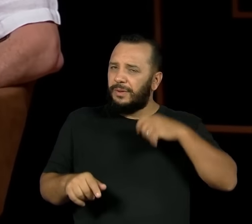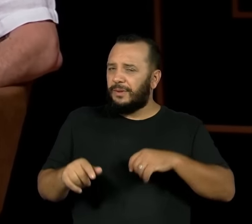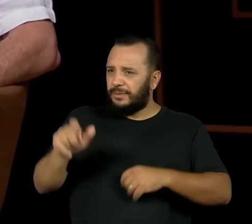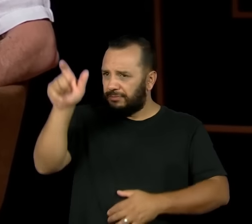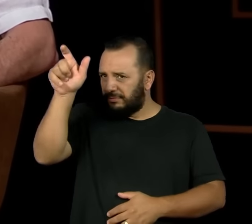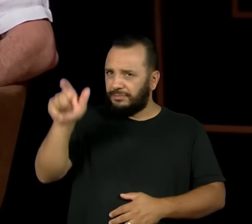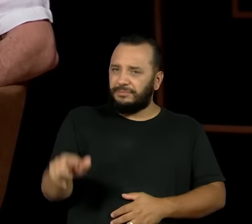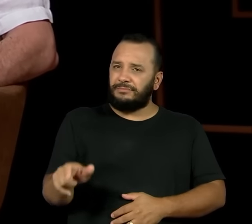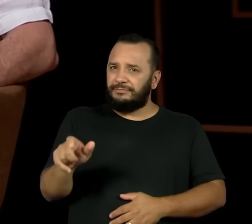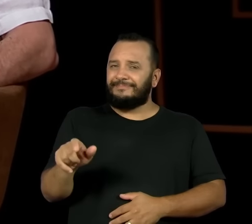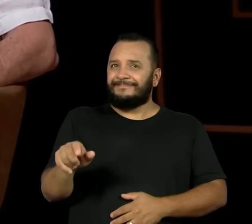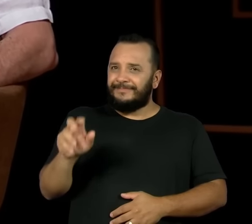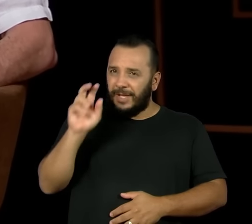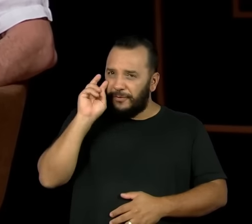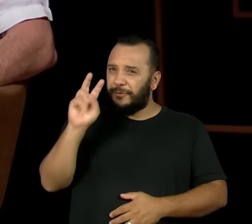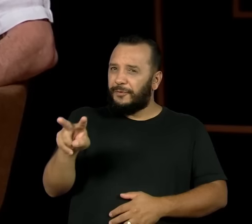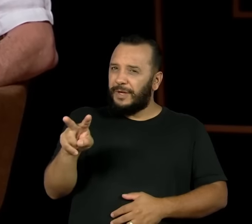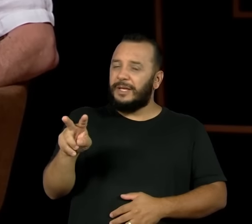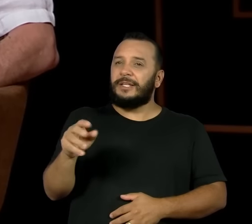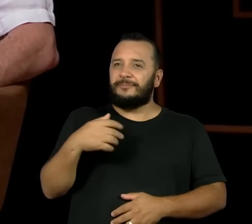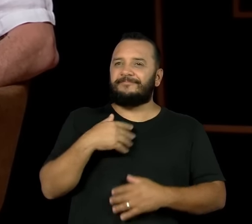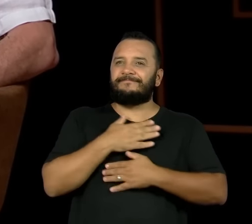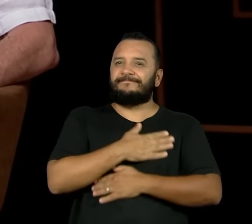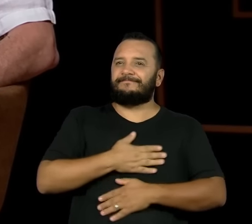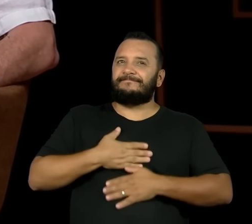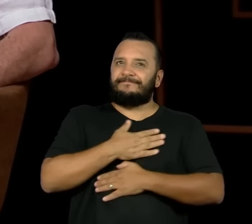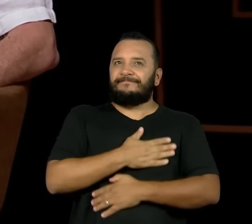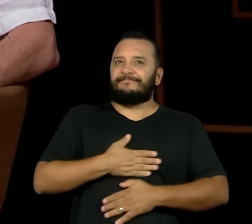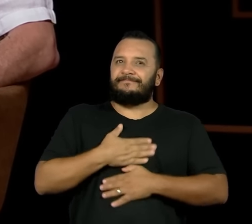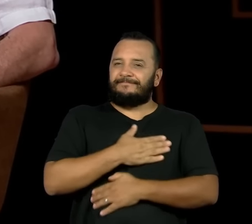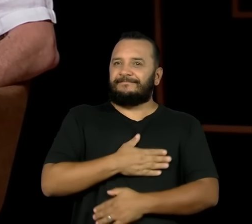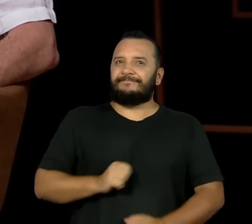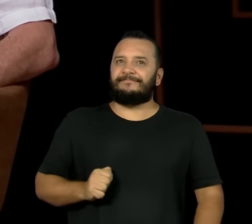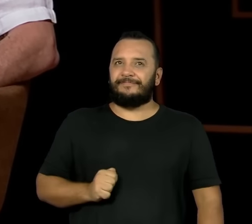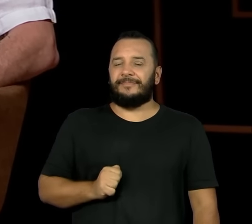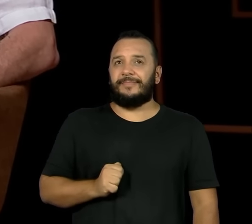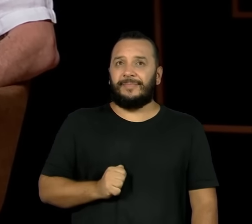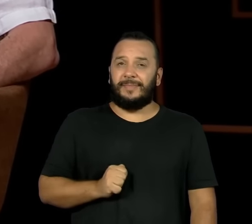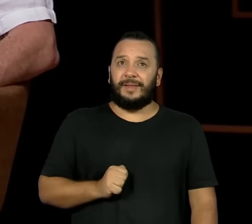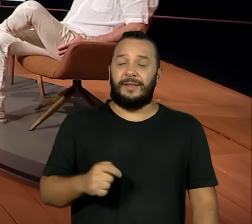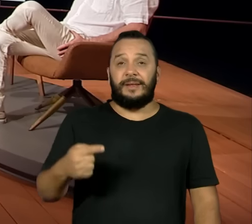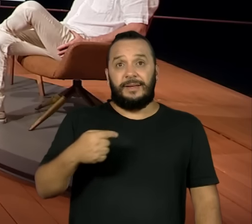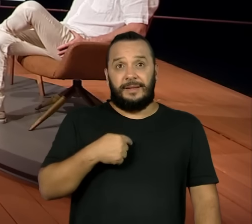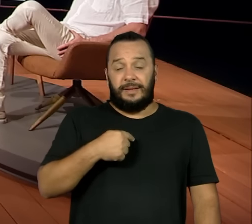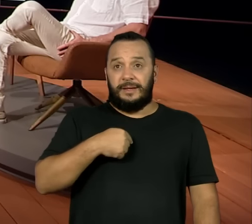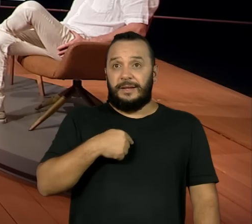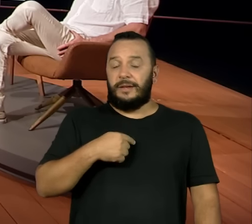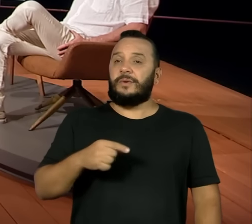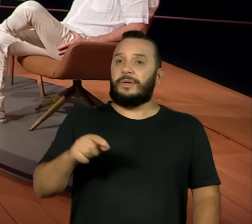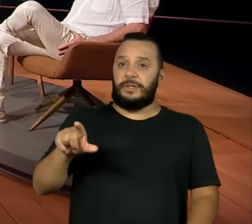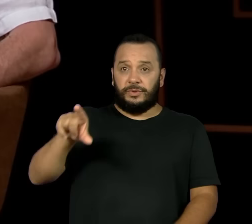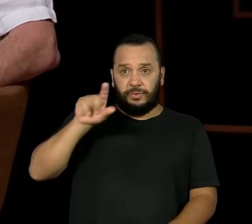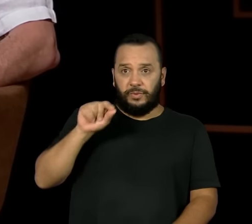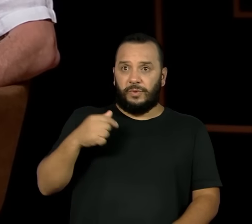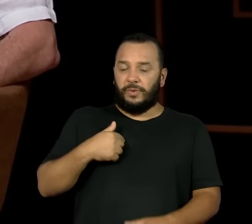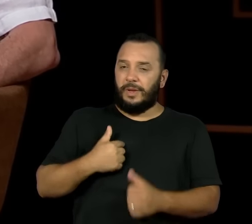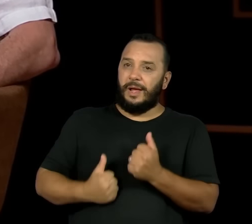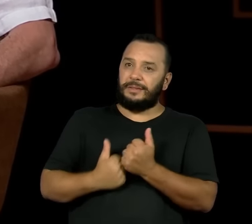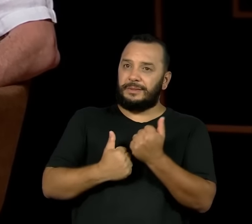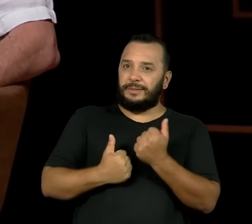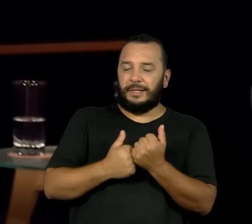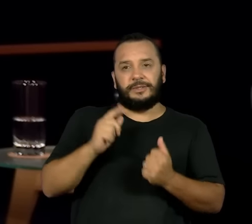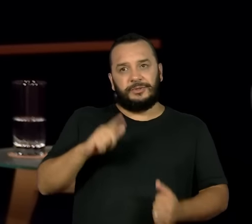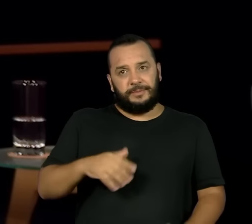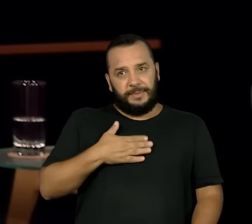eh então por exemplo geralmente eh eh eu escolho para assistentes atores